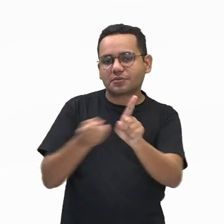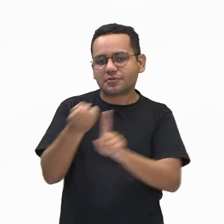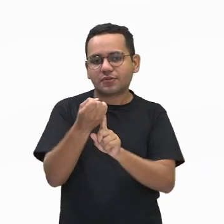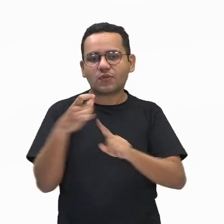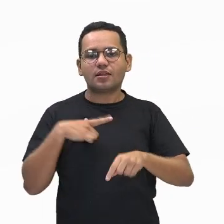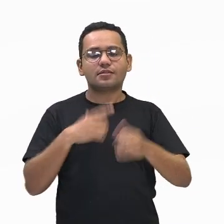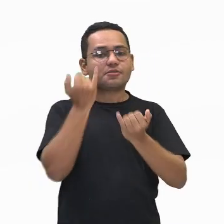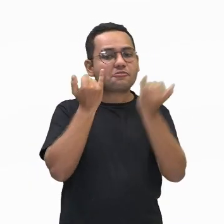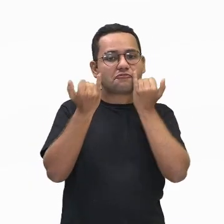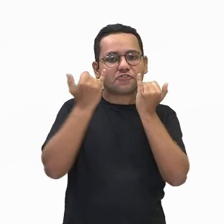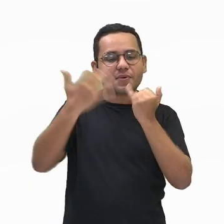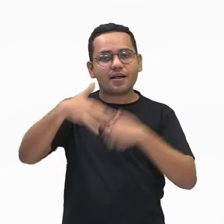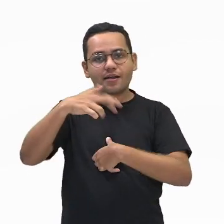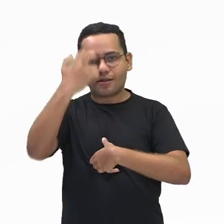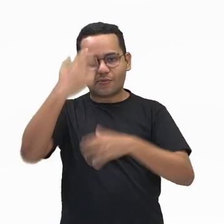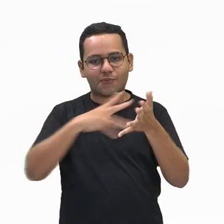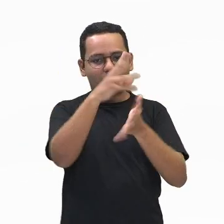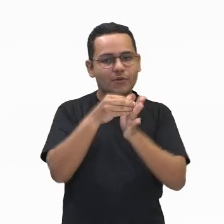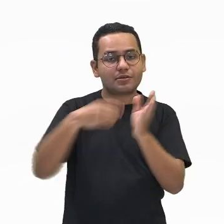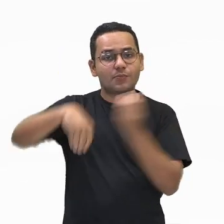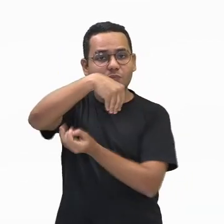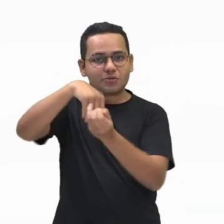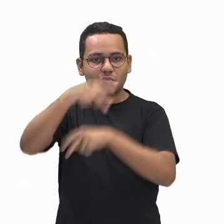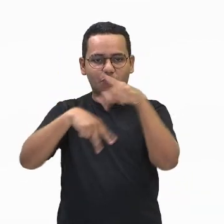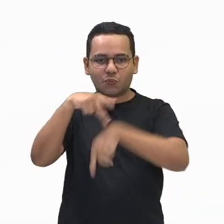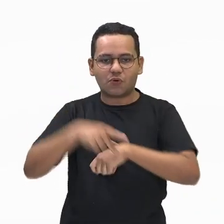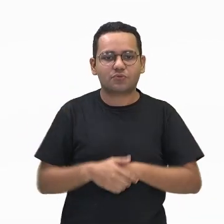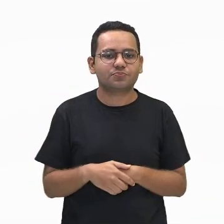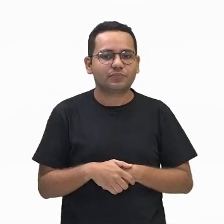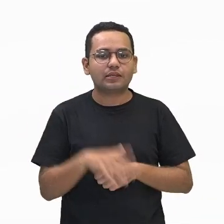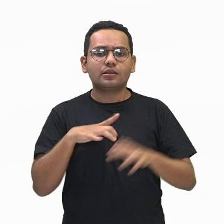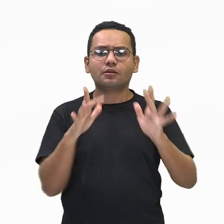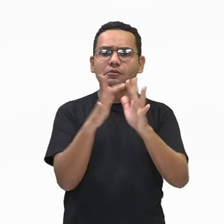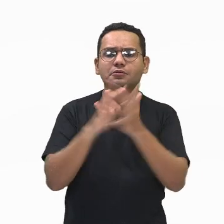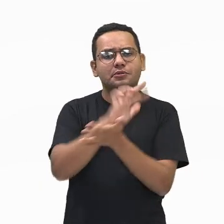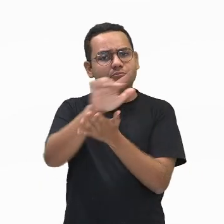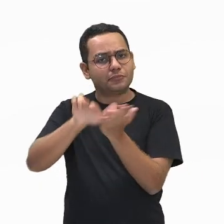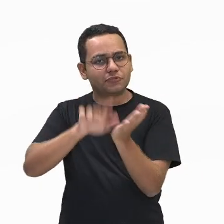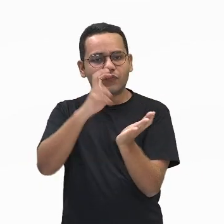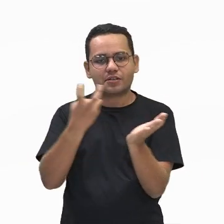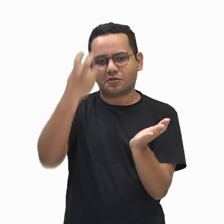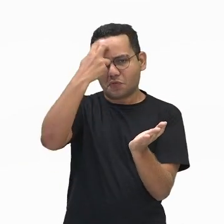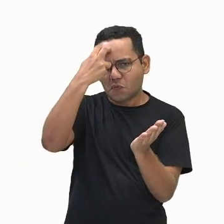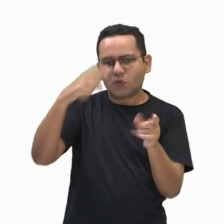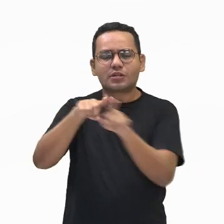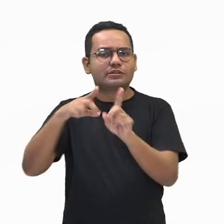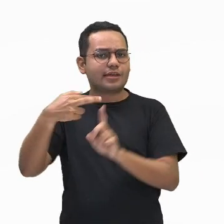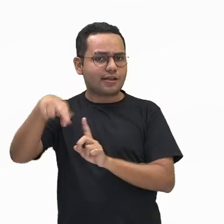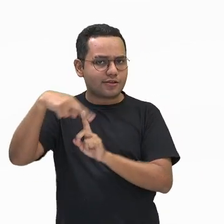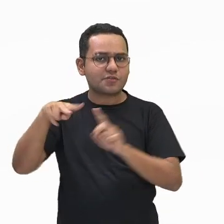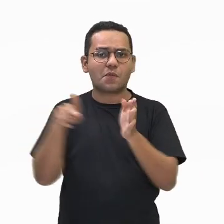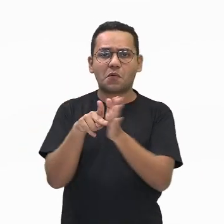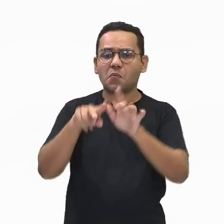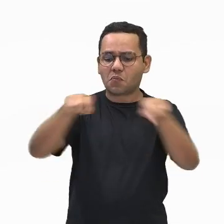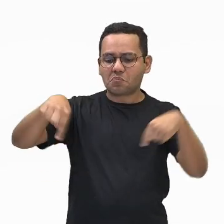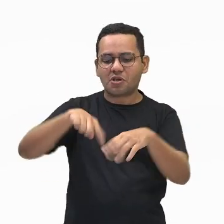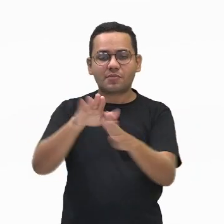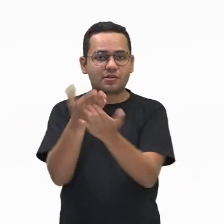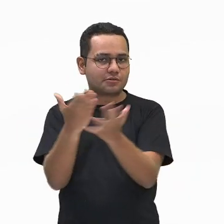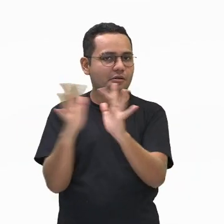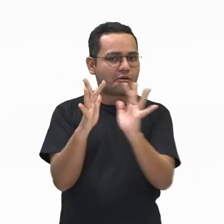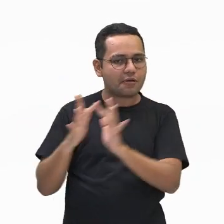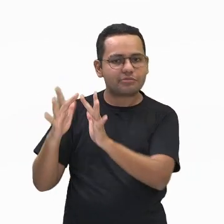cultural amazônica e miscigenação, a convivência com as diversidades culturais e religiosas na sala, escola